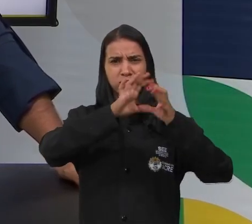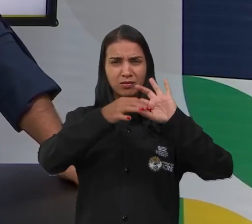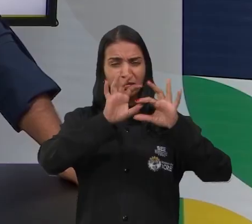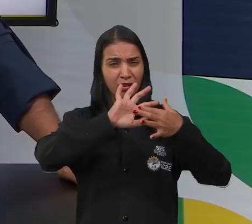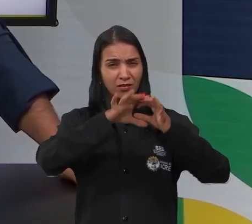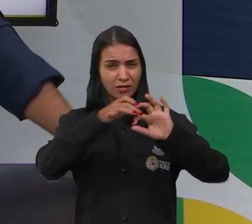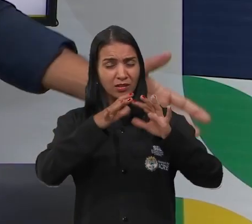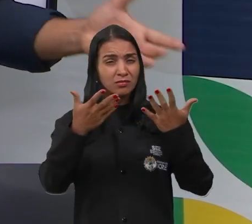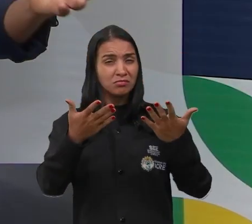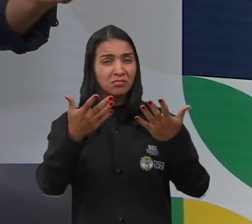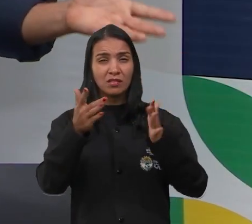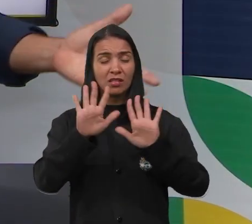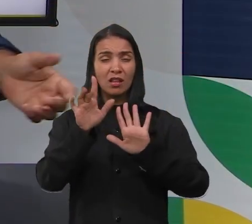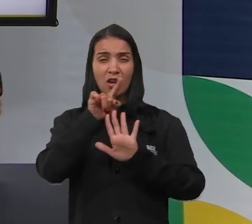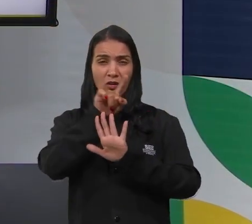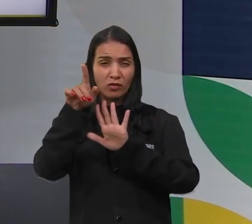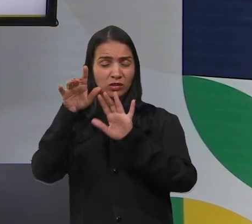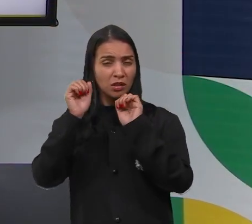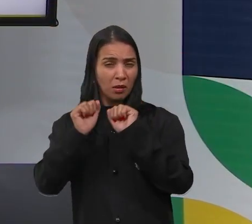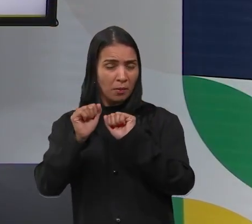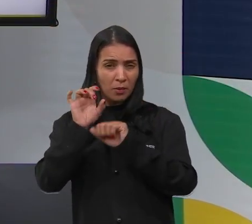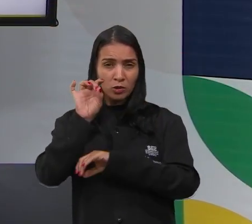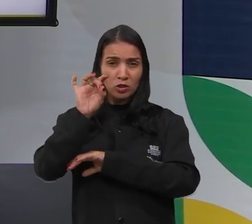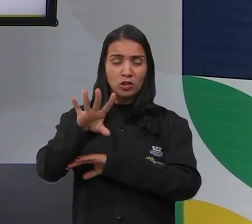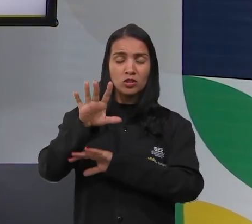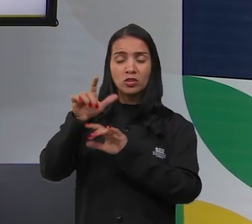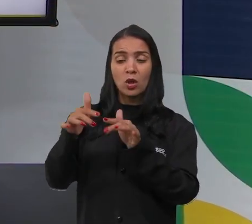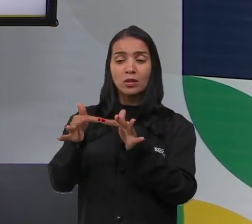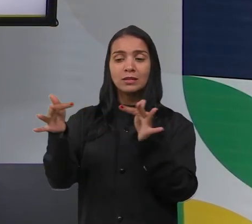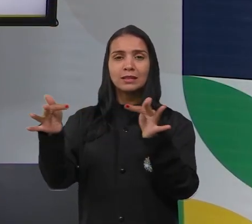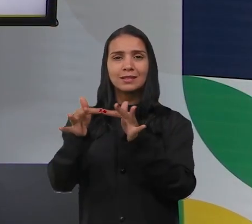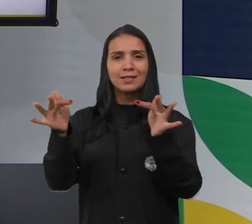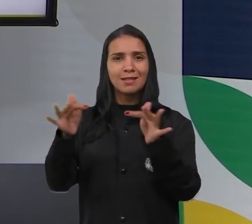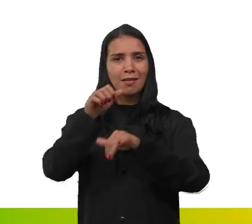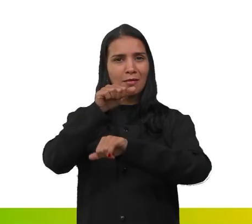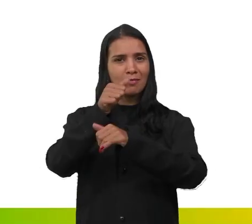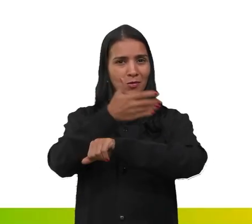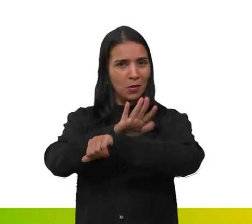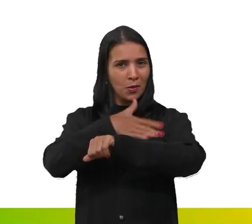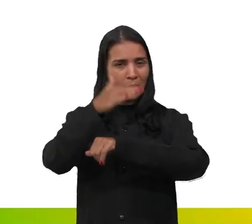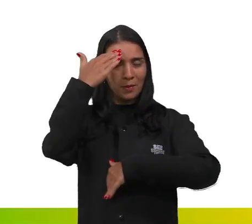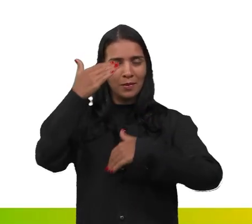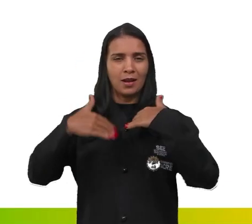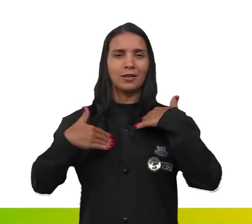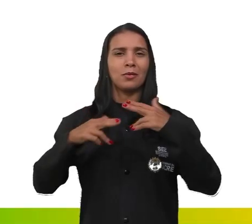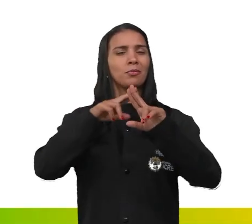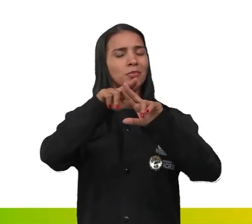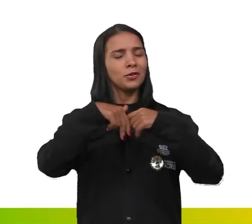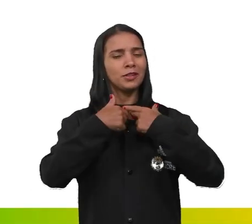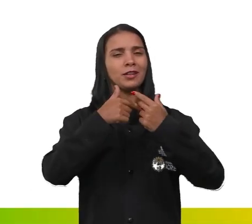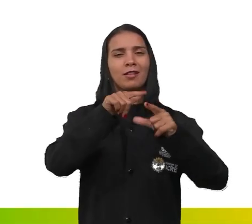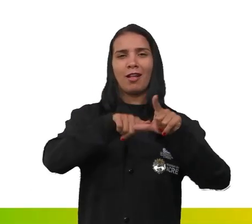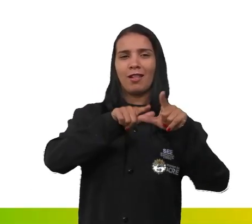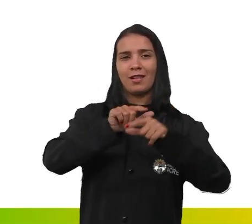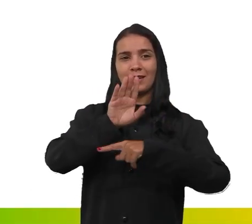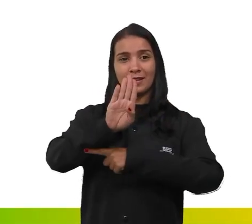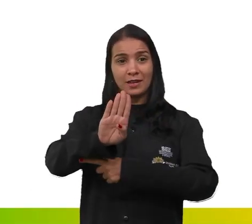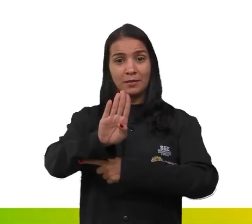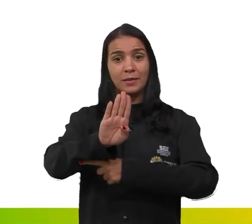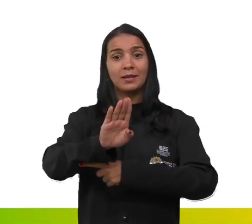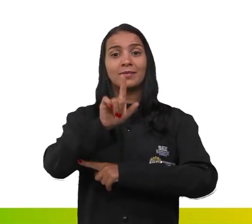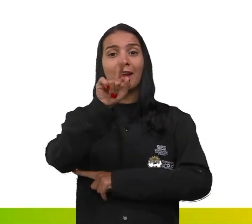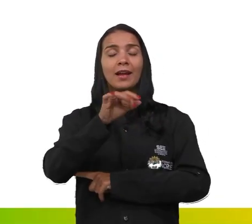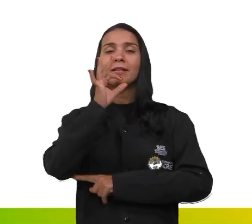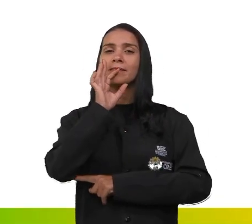livre caminhada? Provavelmente não, porque nosso gabarito na tela é a alternativa B, garantir o acesso igualitário